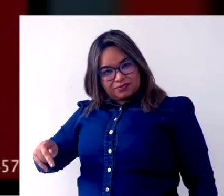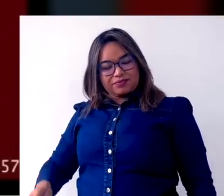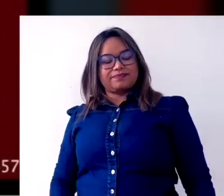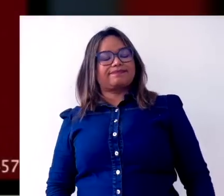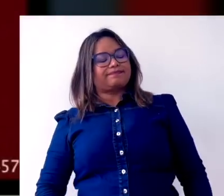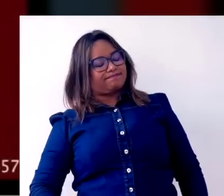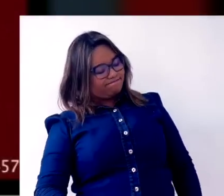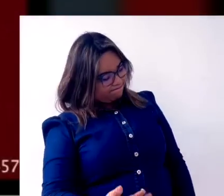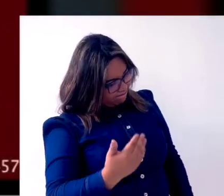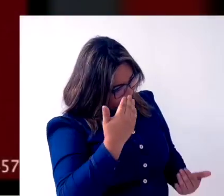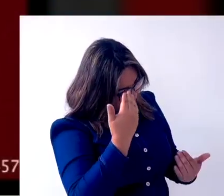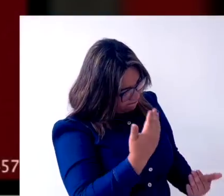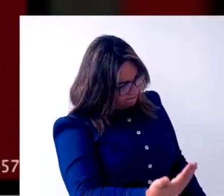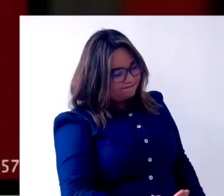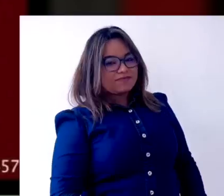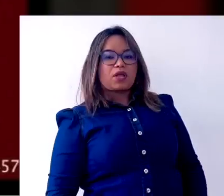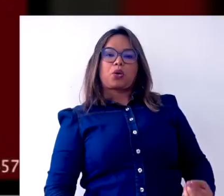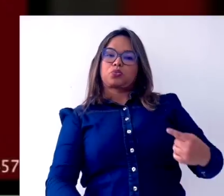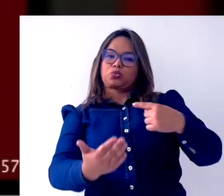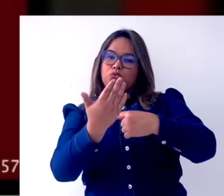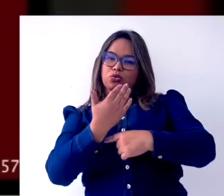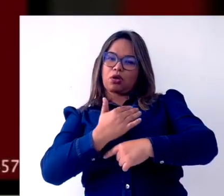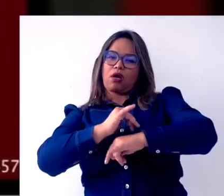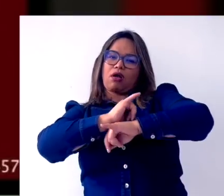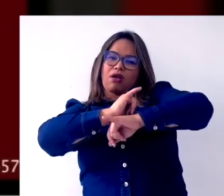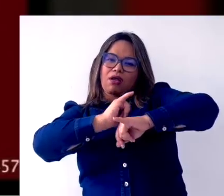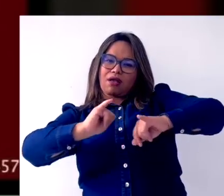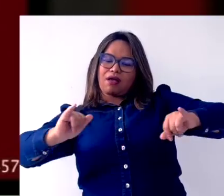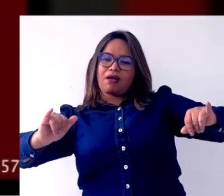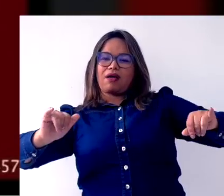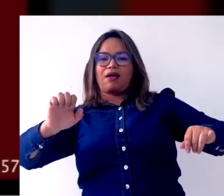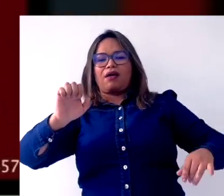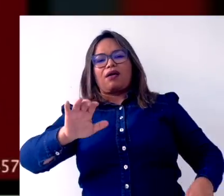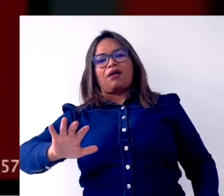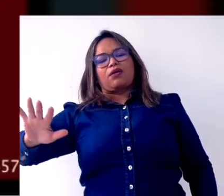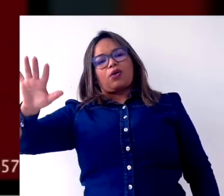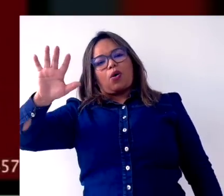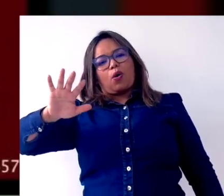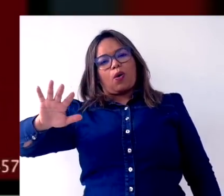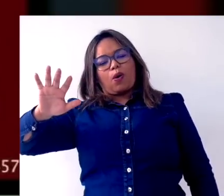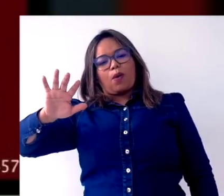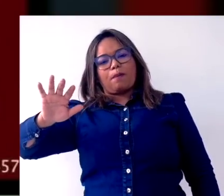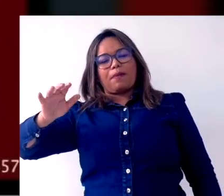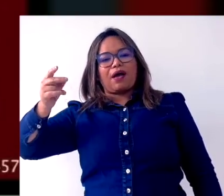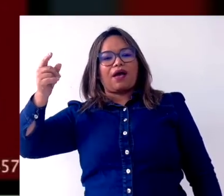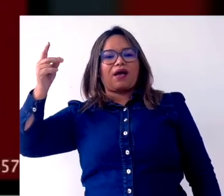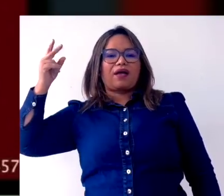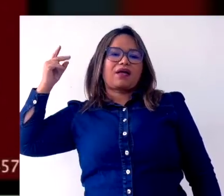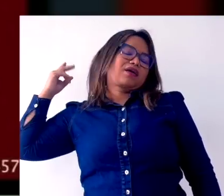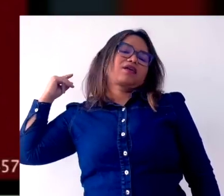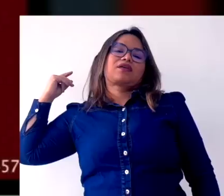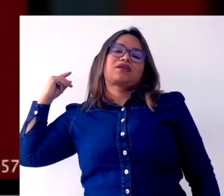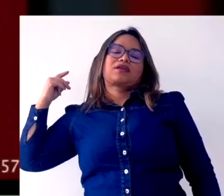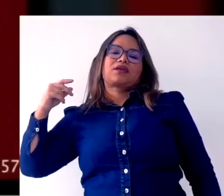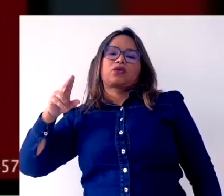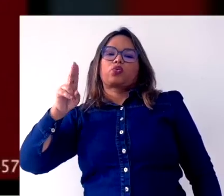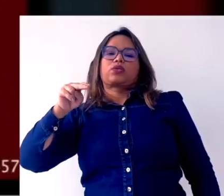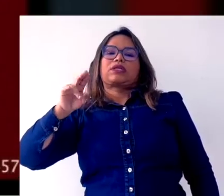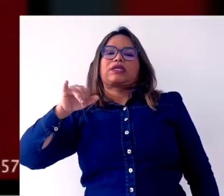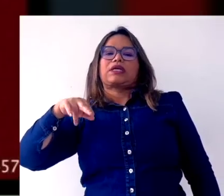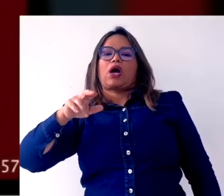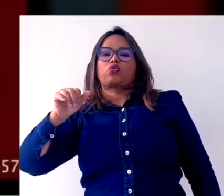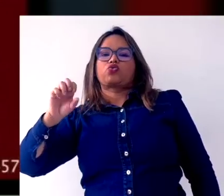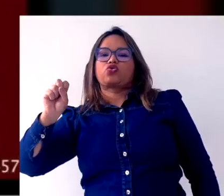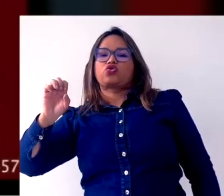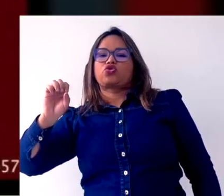levar avante uma revolução de valores em espírito na Europa Central e na antiga União Soviética, libertando a milhões de